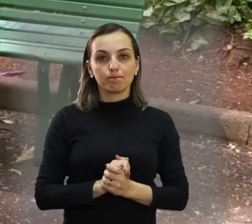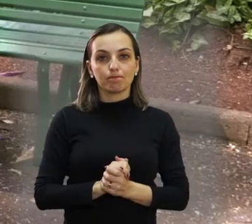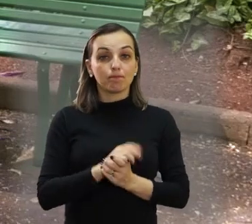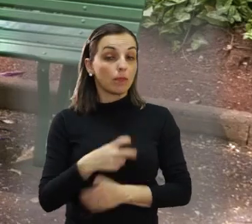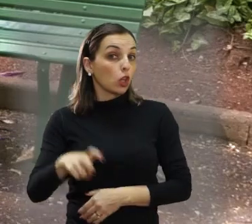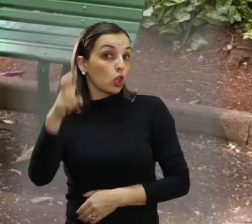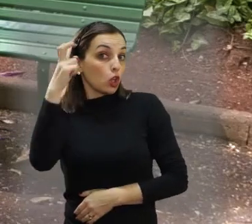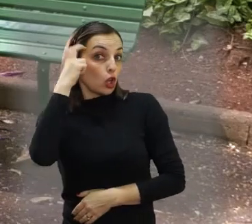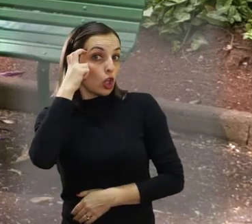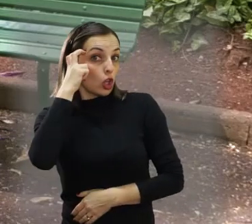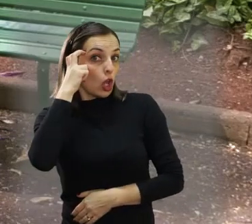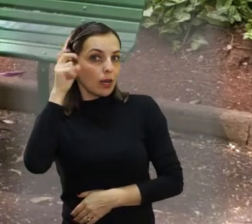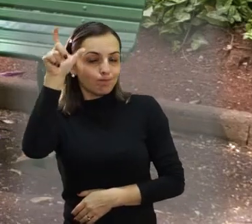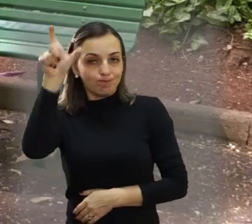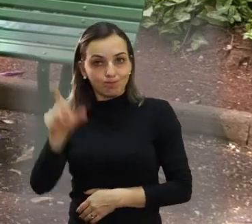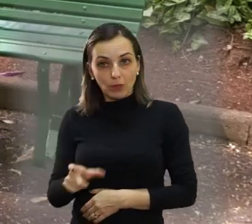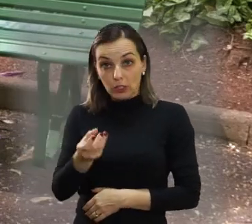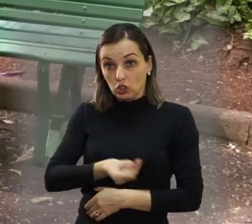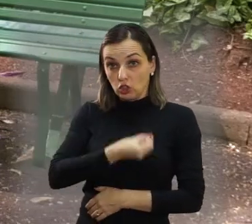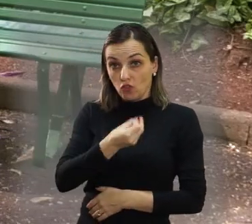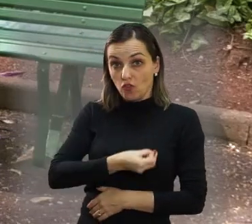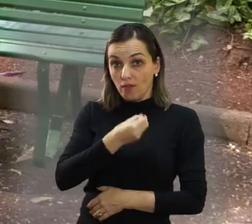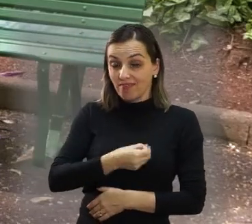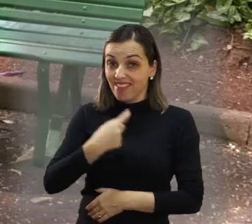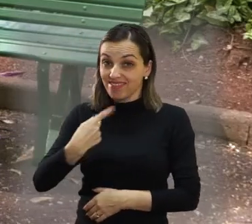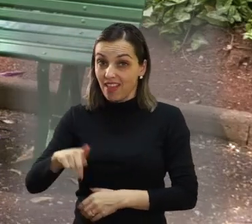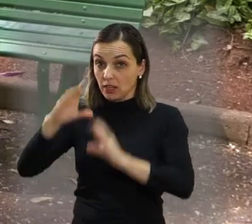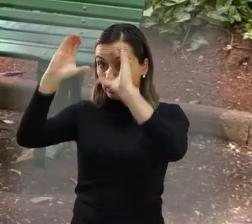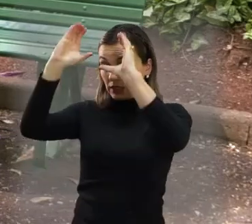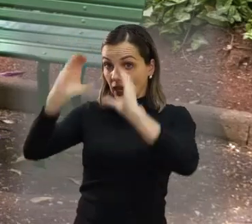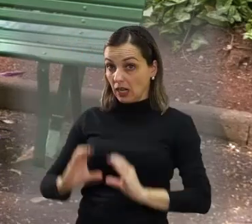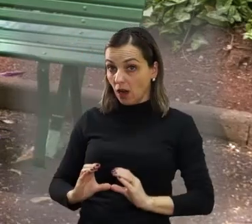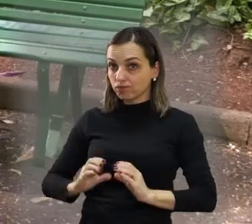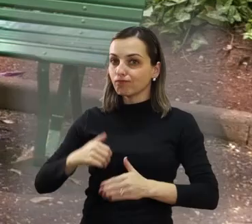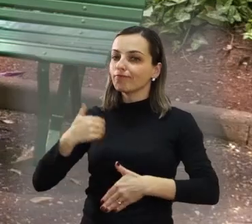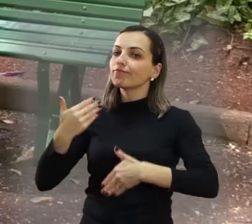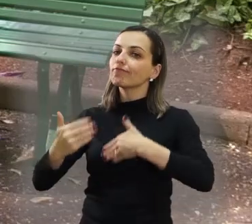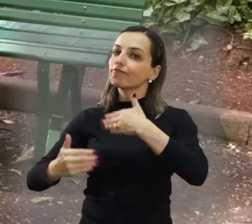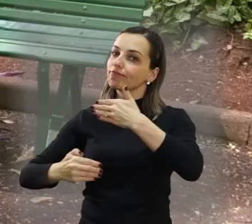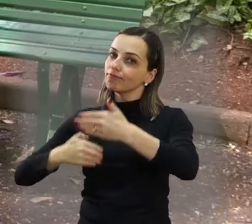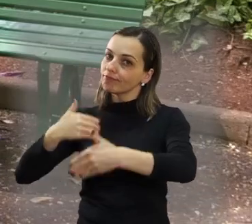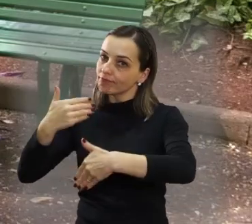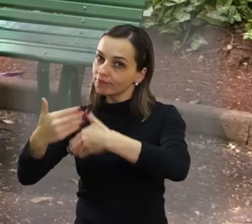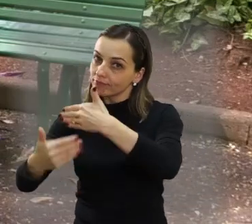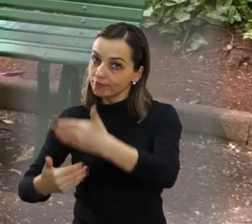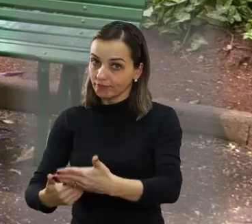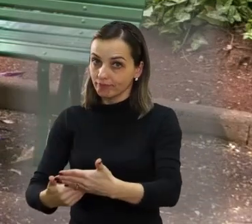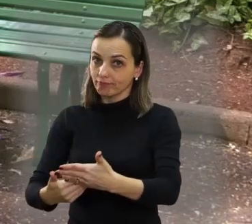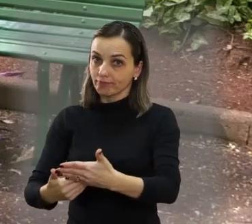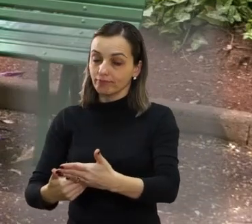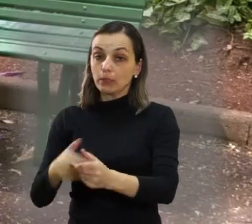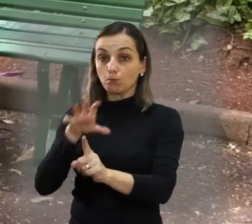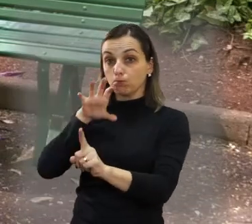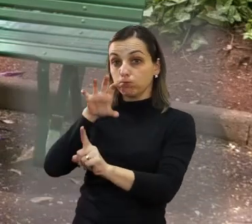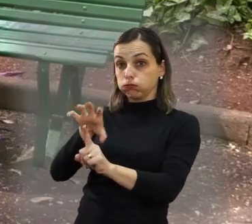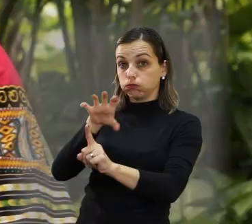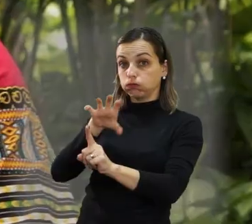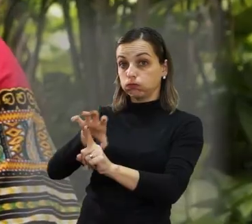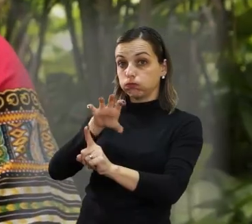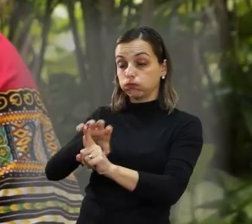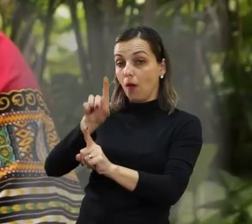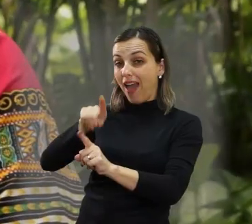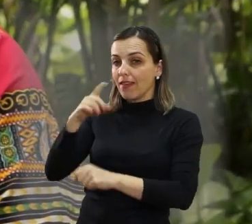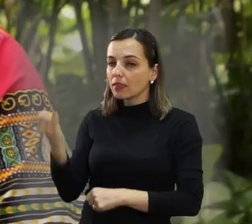governantes não entenderem a importância da contribuição cultural na vida e na formação do